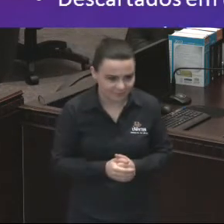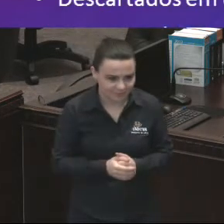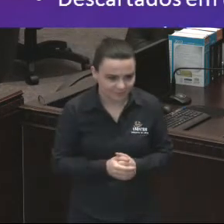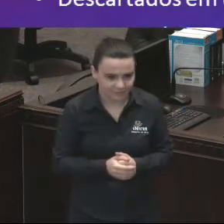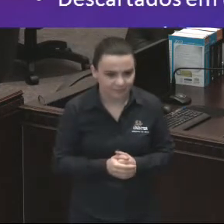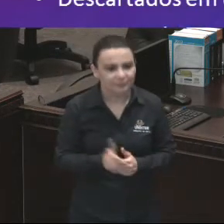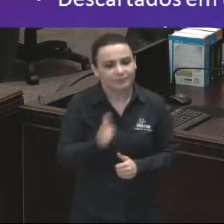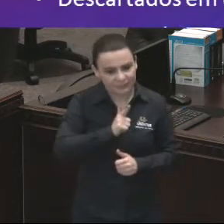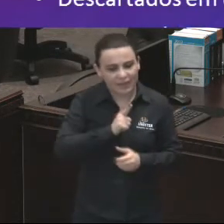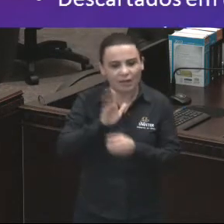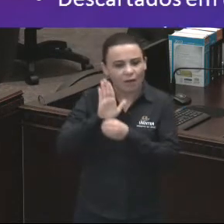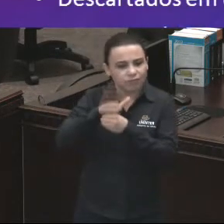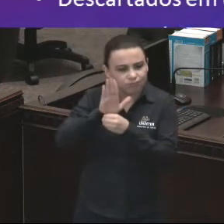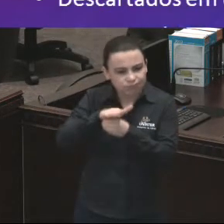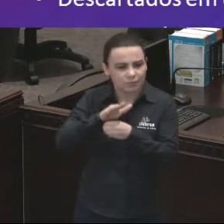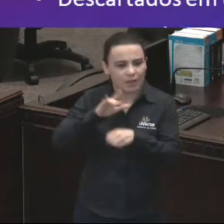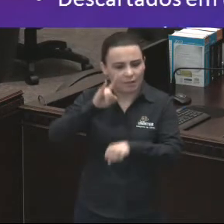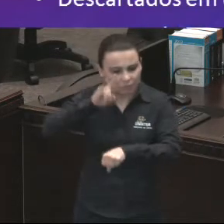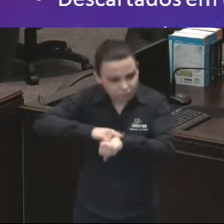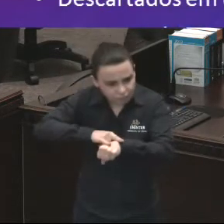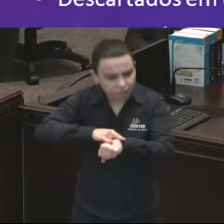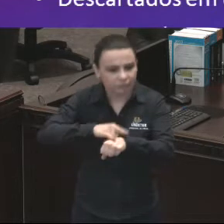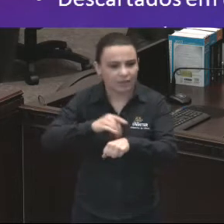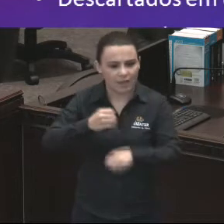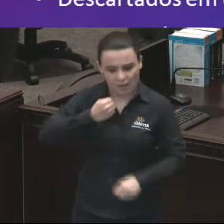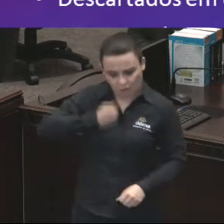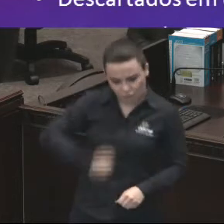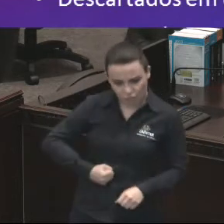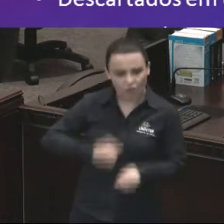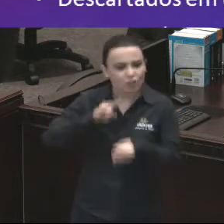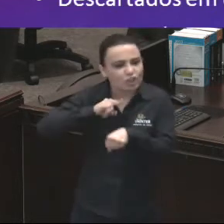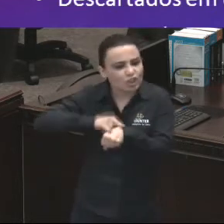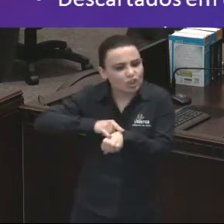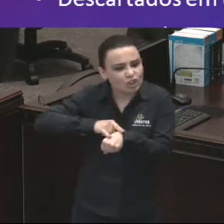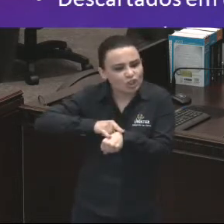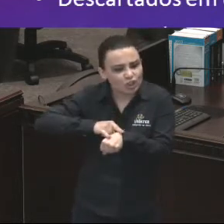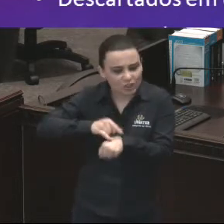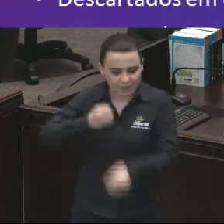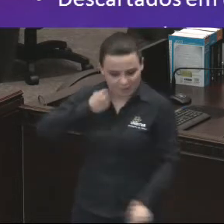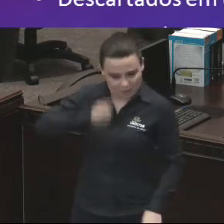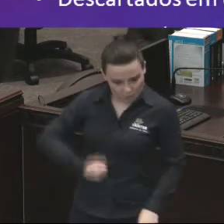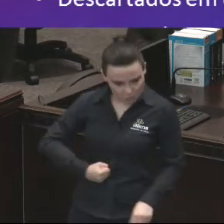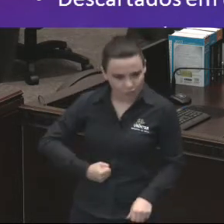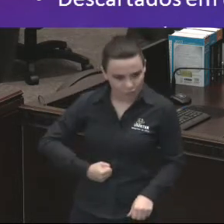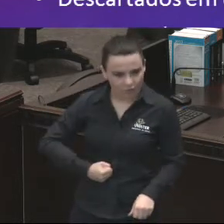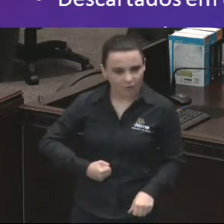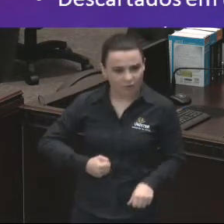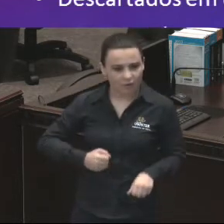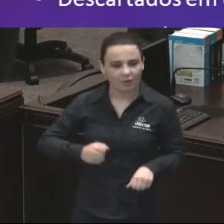as fontes de contaminação básicas são a urina e as fezes, tanto do fármaco parental como